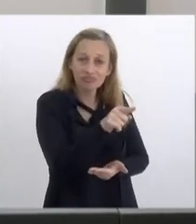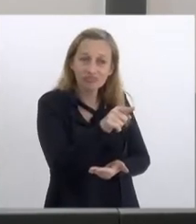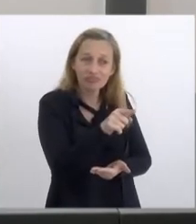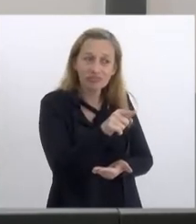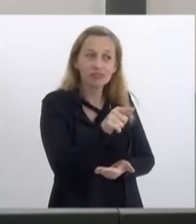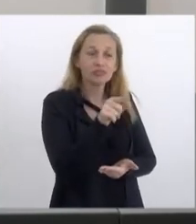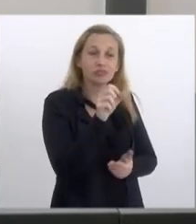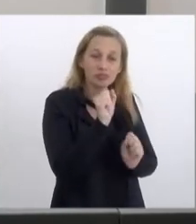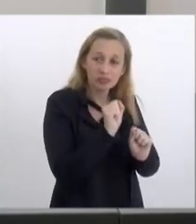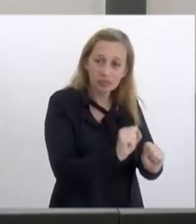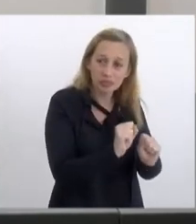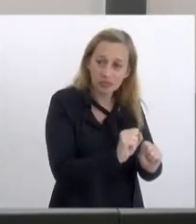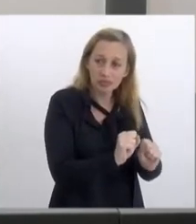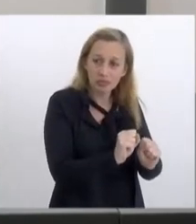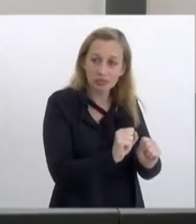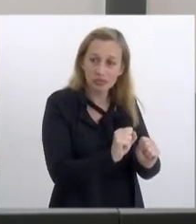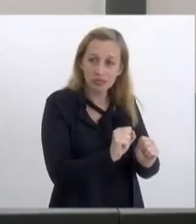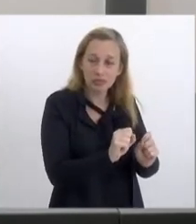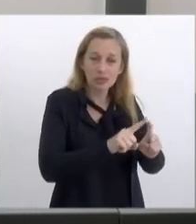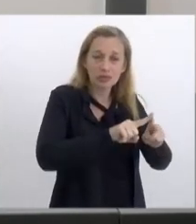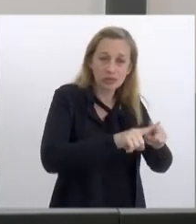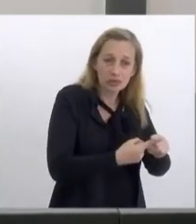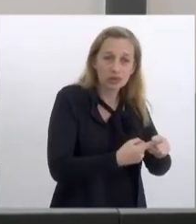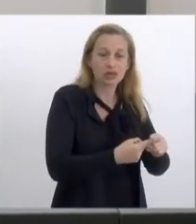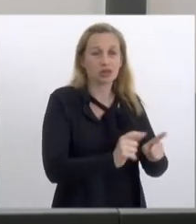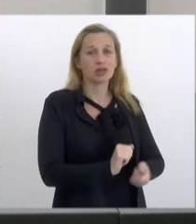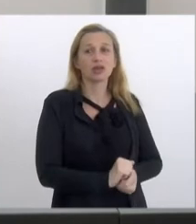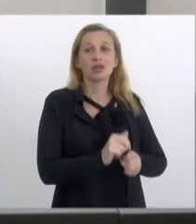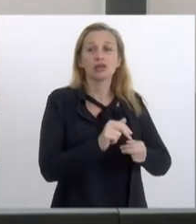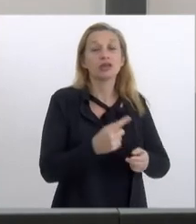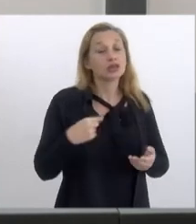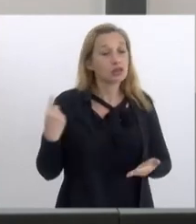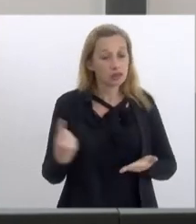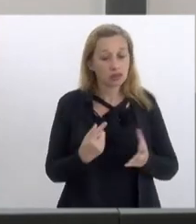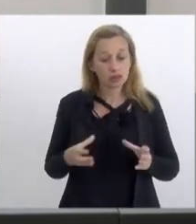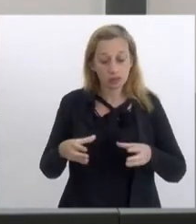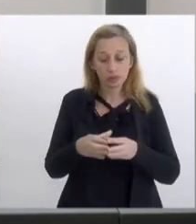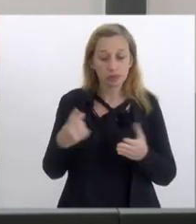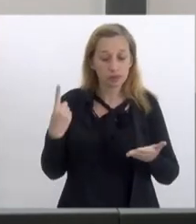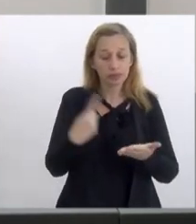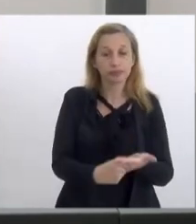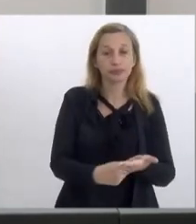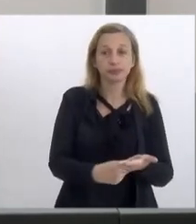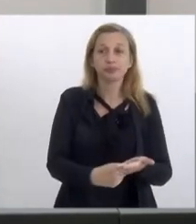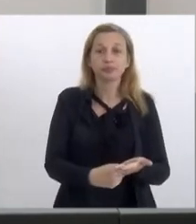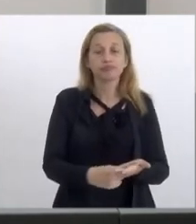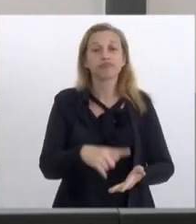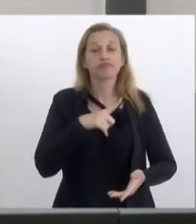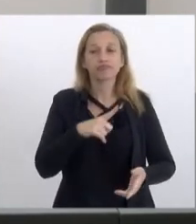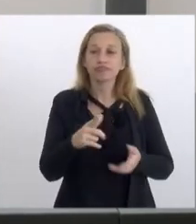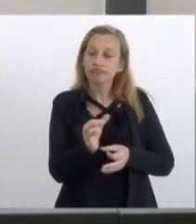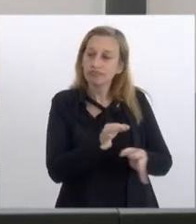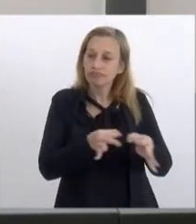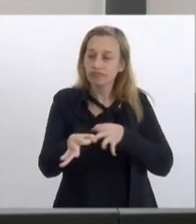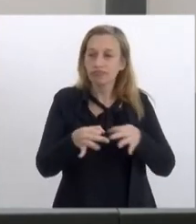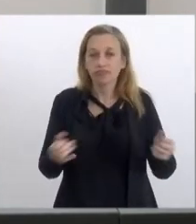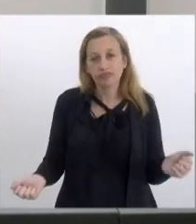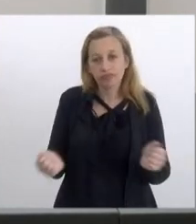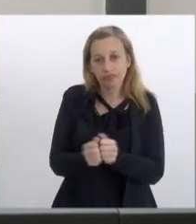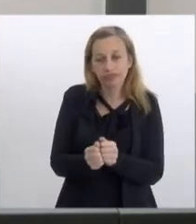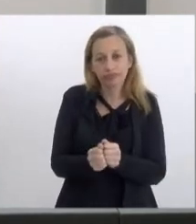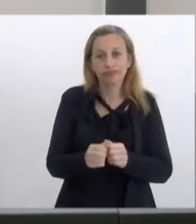jeito. E essa comissão ele tem esse compromisso. Por isso nós... da comissão, temos desenhado junto